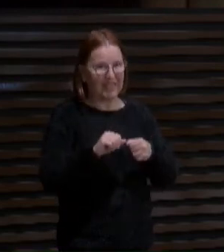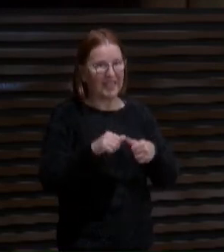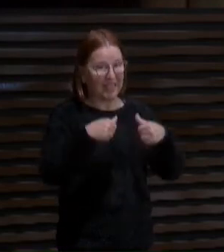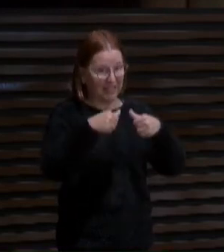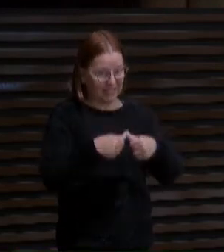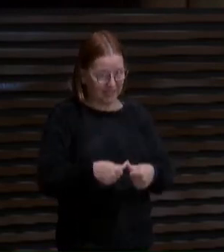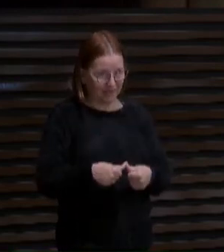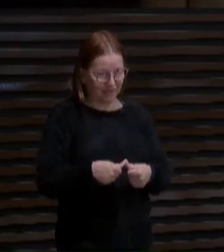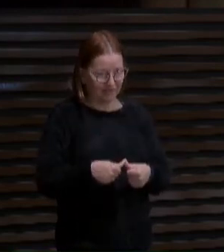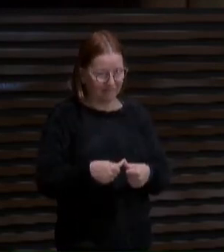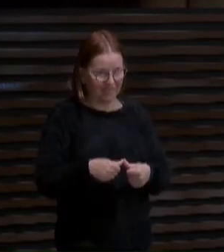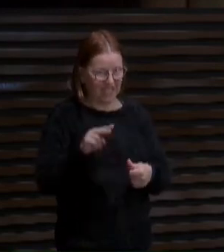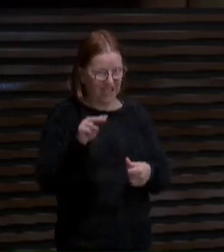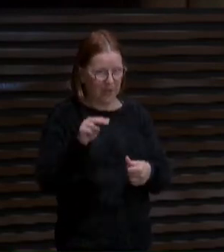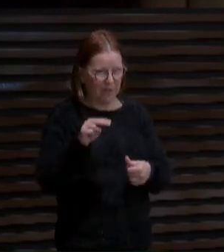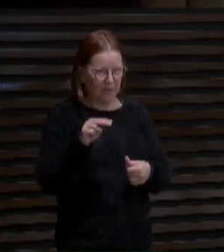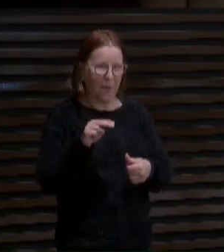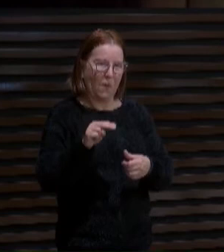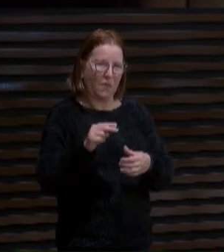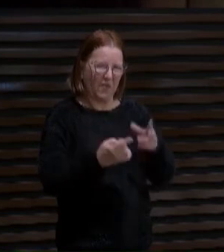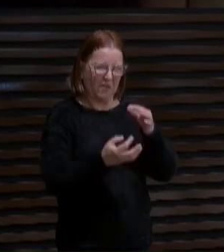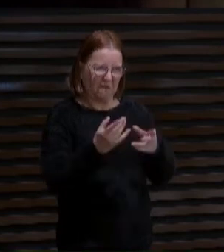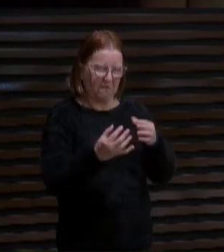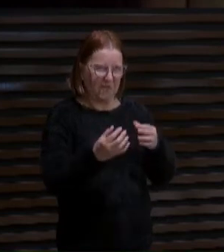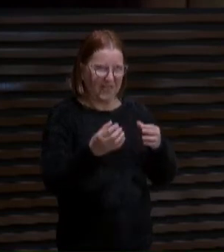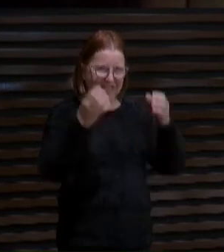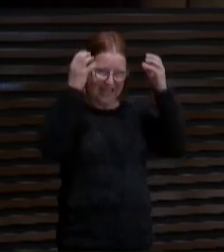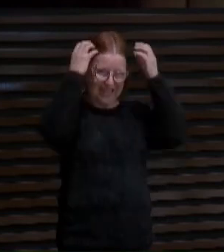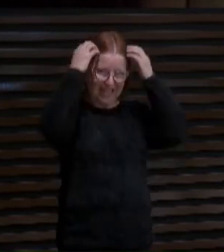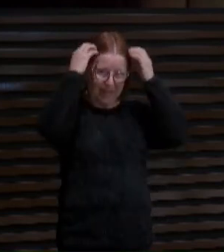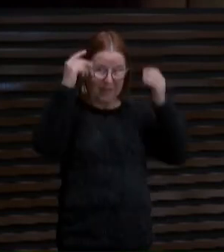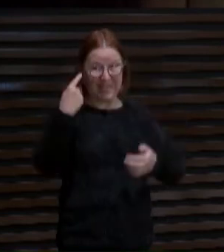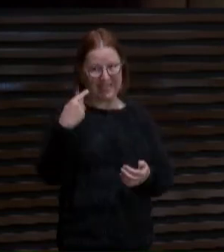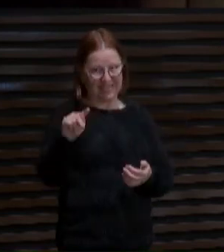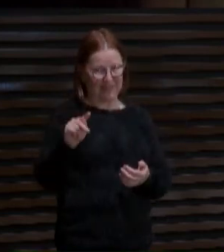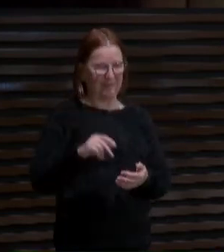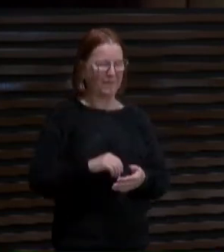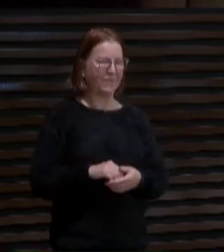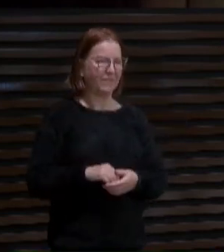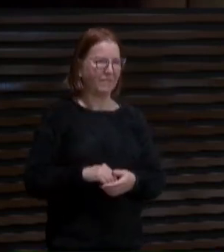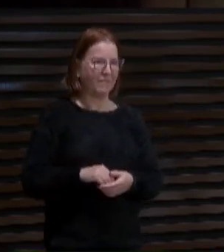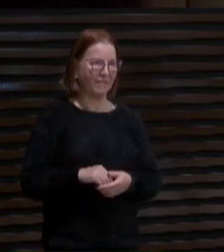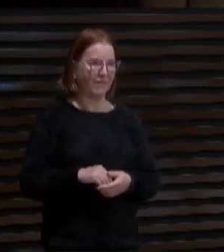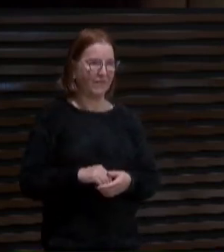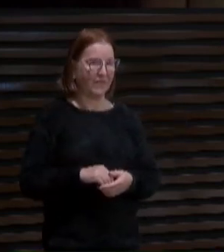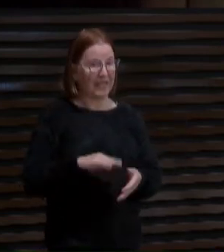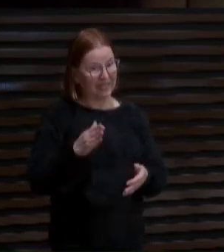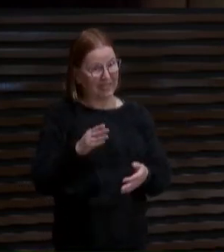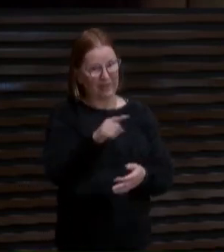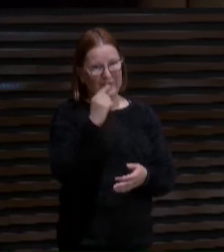Ah quando Nós aprendemos isso aí sim nós vamos pregar o Evangelho sem usar